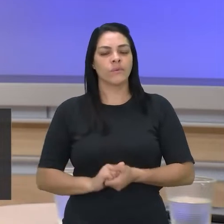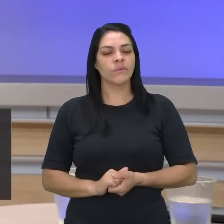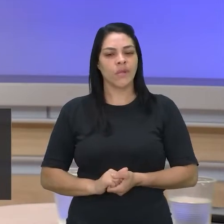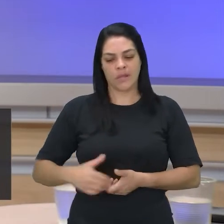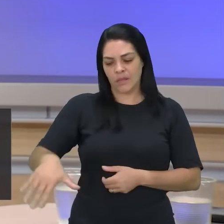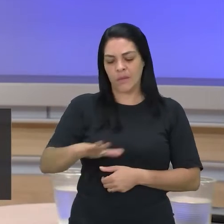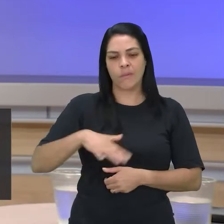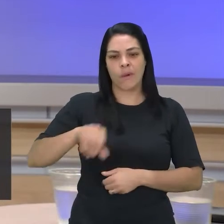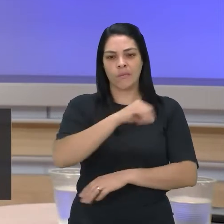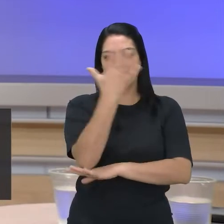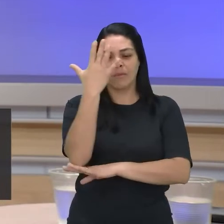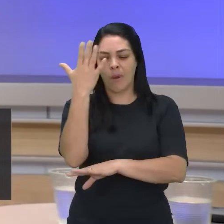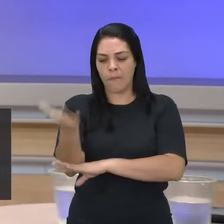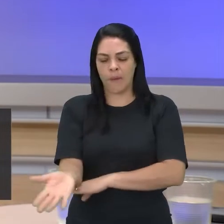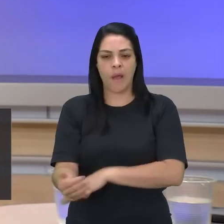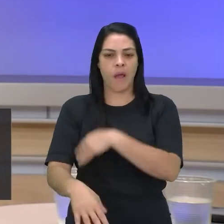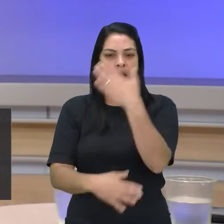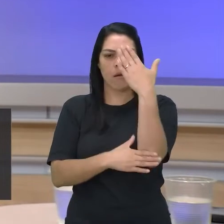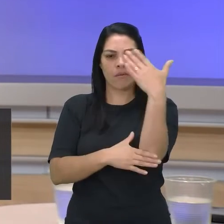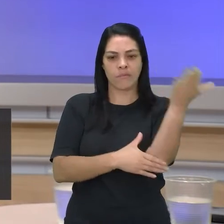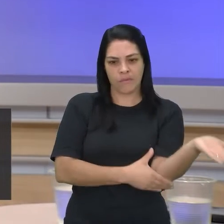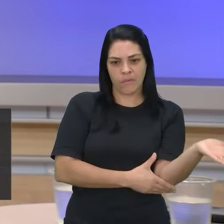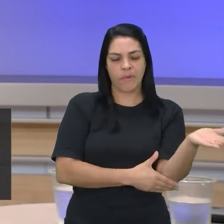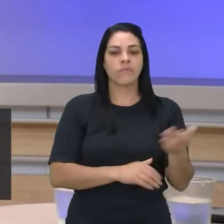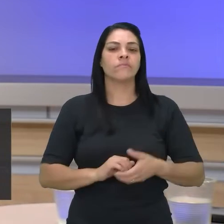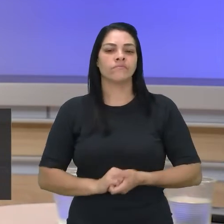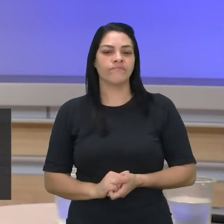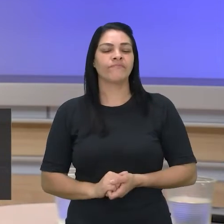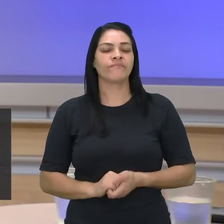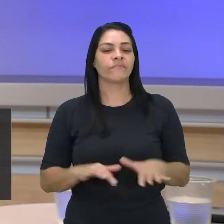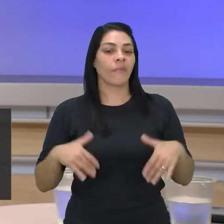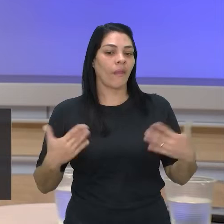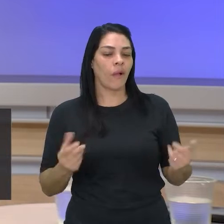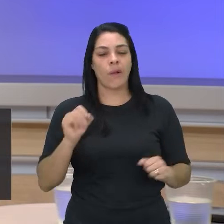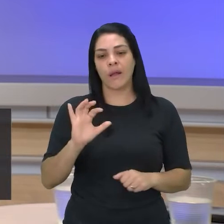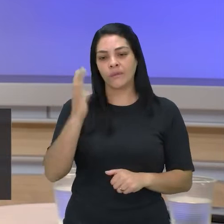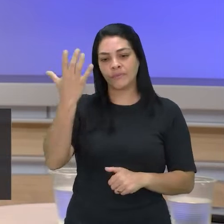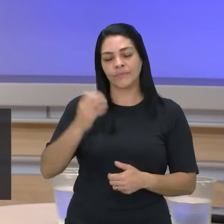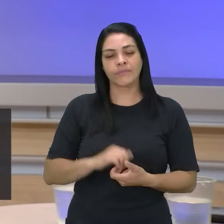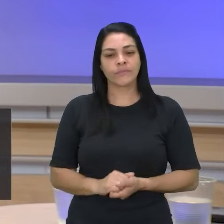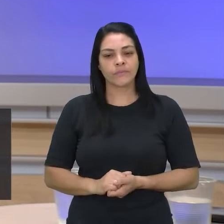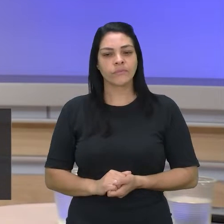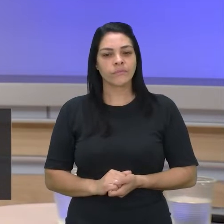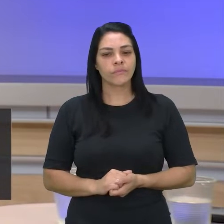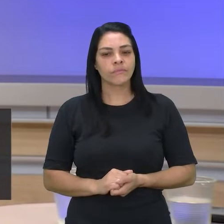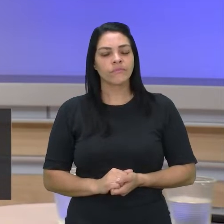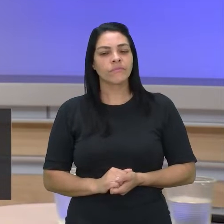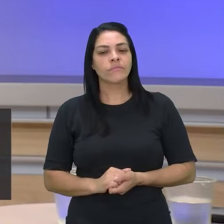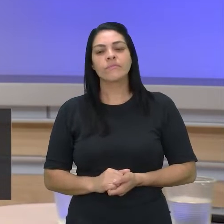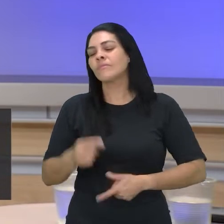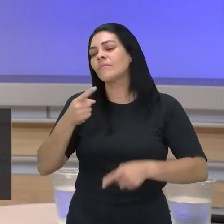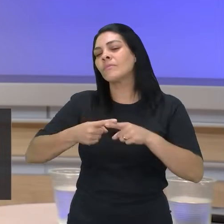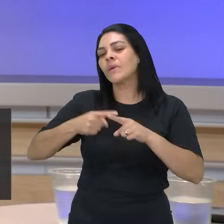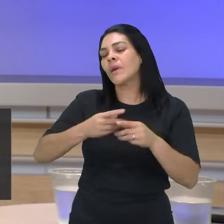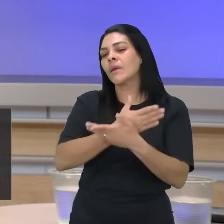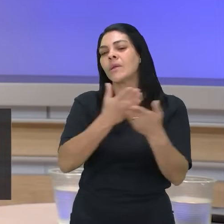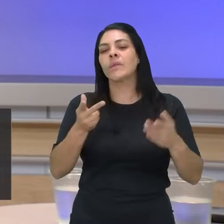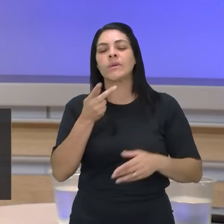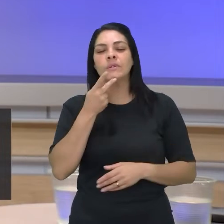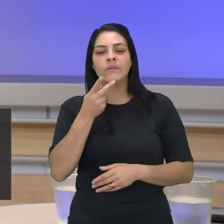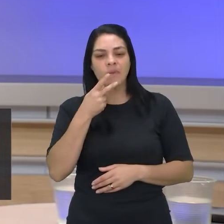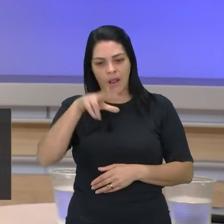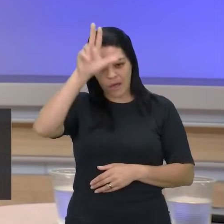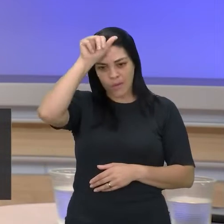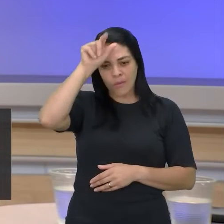sido devastada, seja por causas naturais ou por questões antrópicas, né? E aí, por que a gente fala, então, da formiga